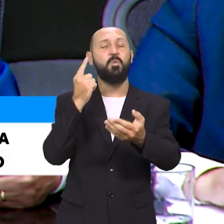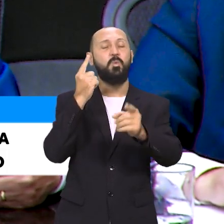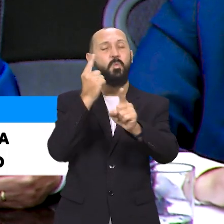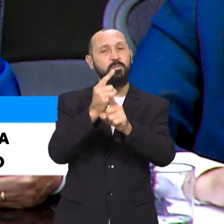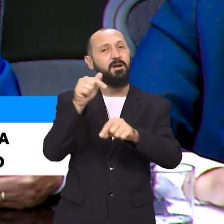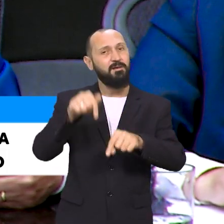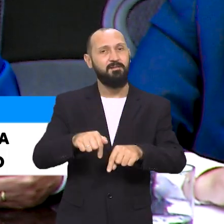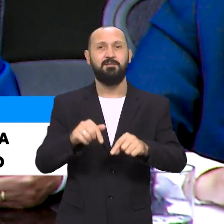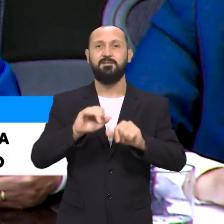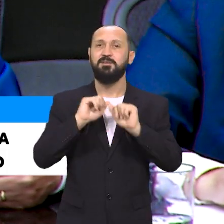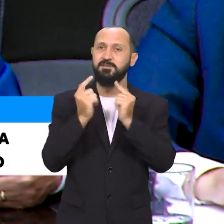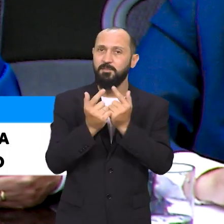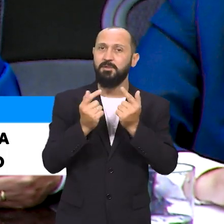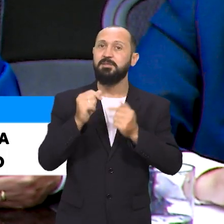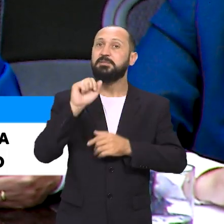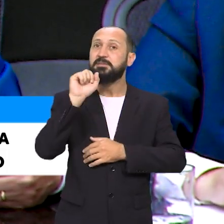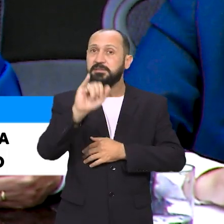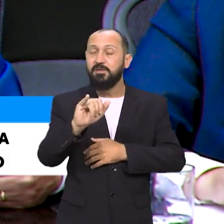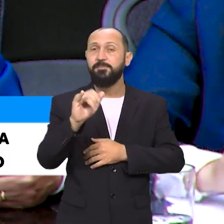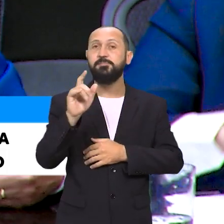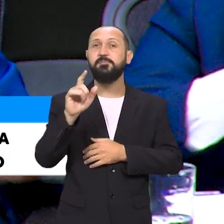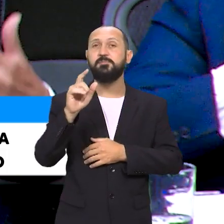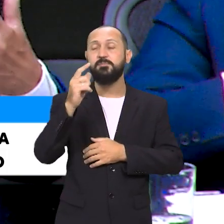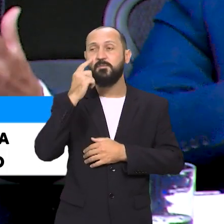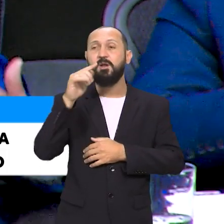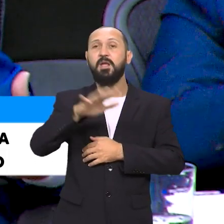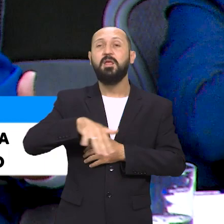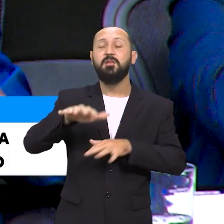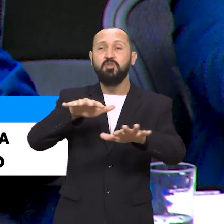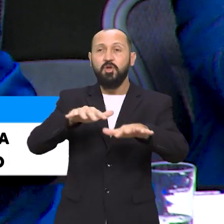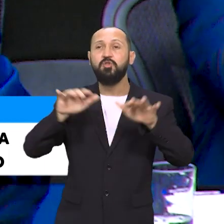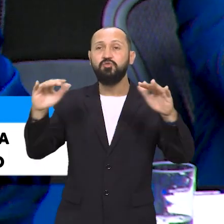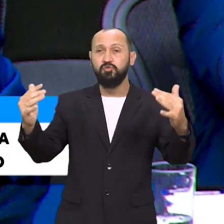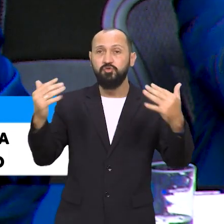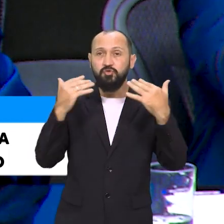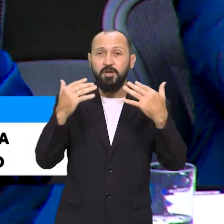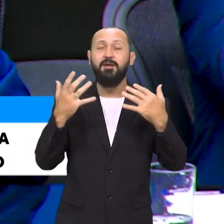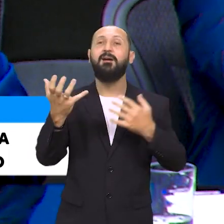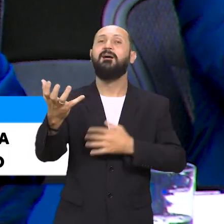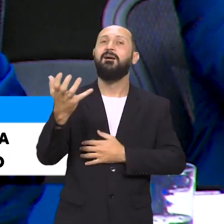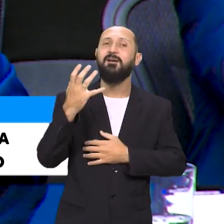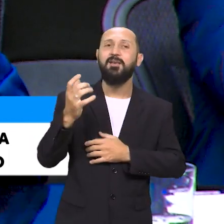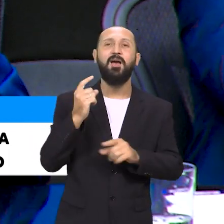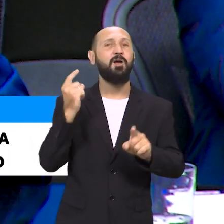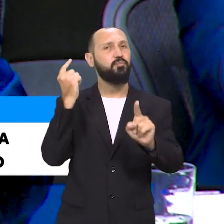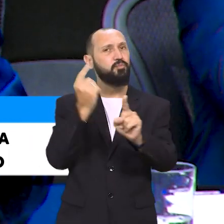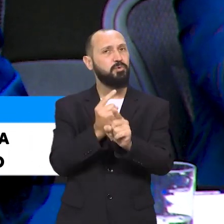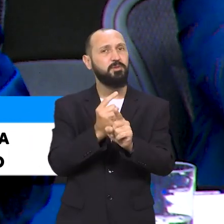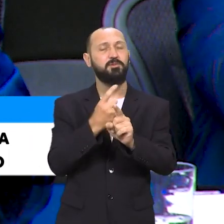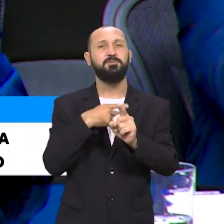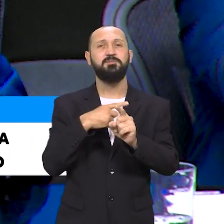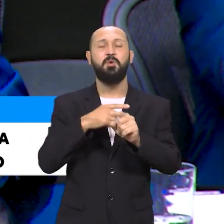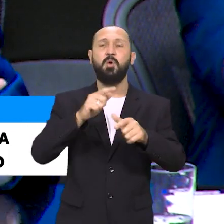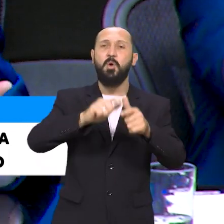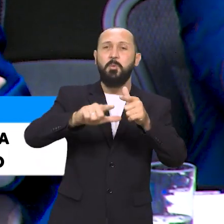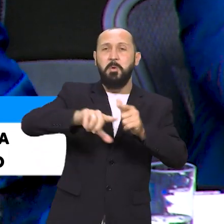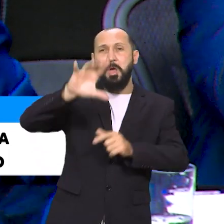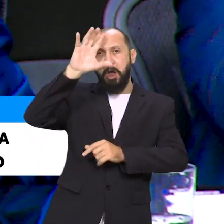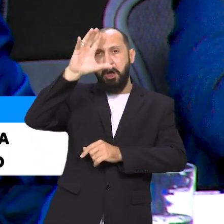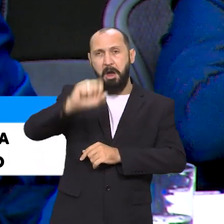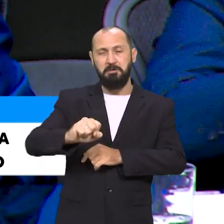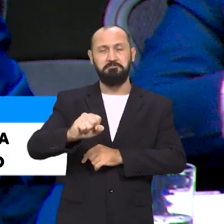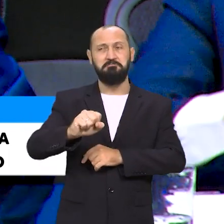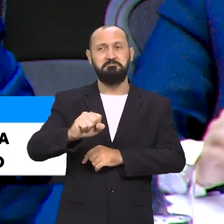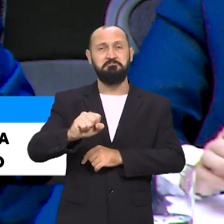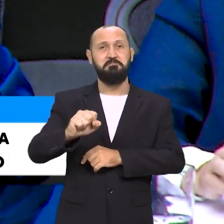nesta casa. Portanto, se a plateia que nos assiste pretende encontrar uma